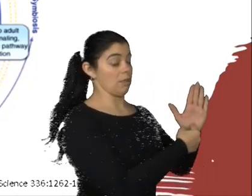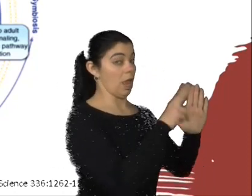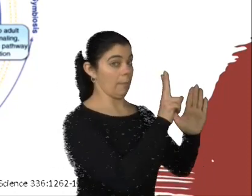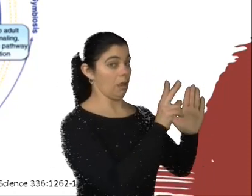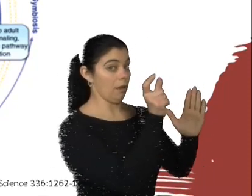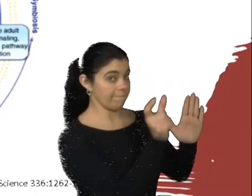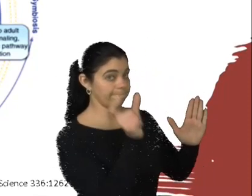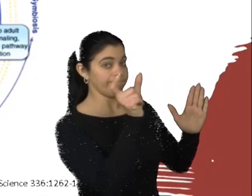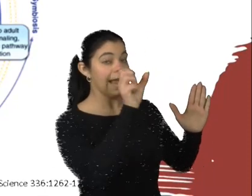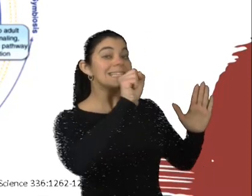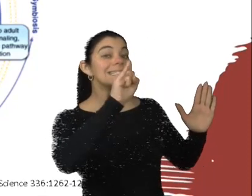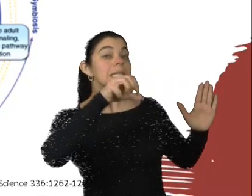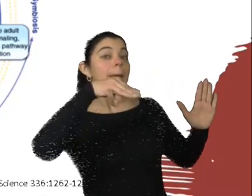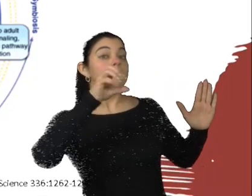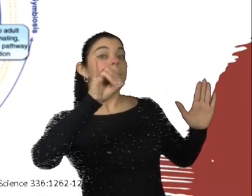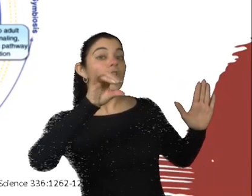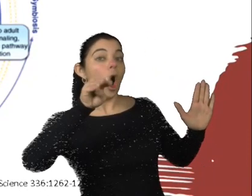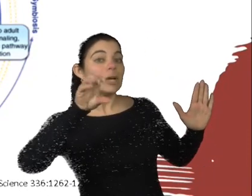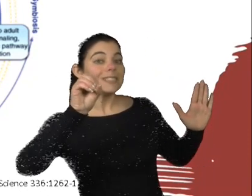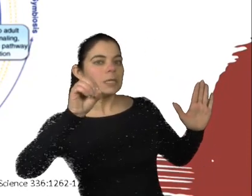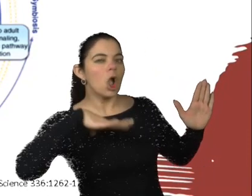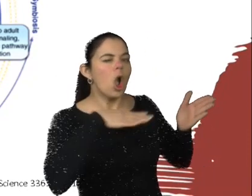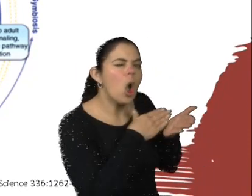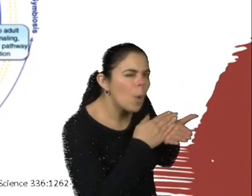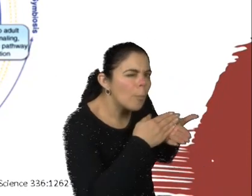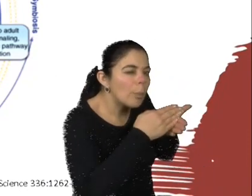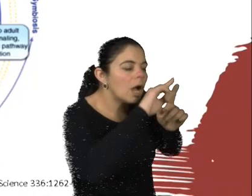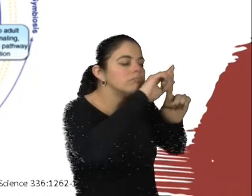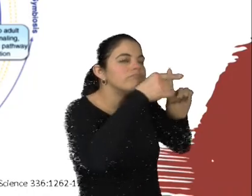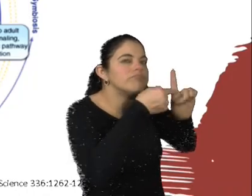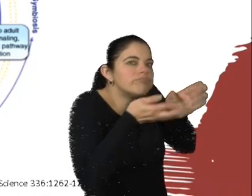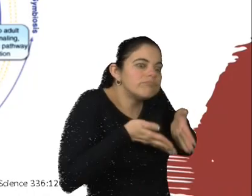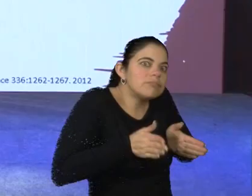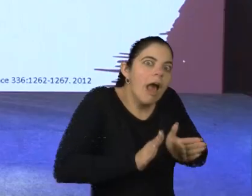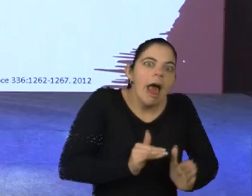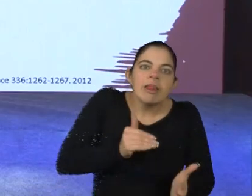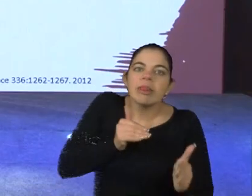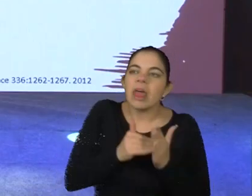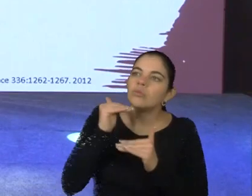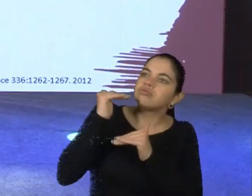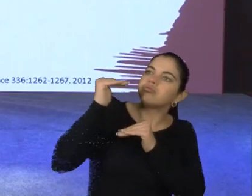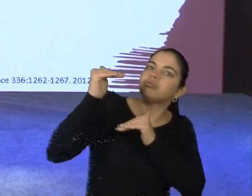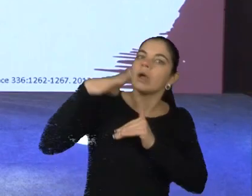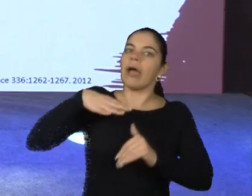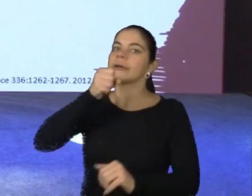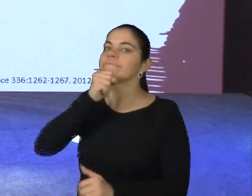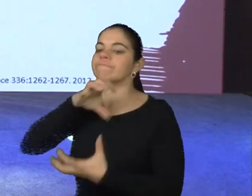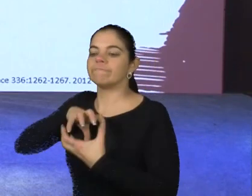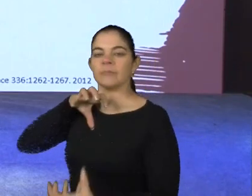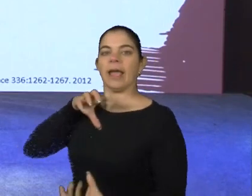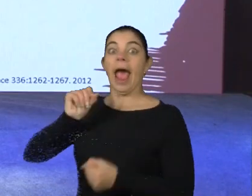exemplo, desde o nosso nascimento, idade adulta, envelhecimento. E aqui são as bactérias